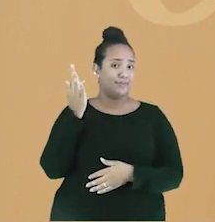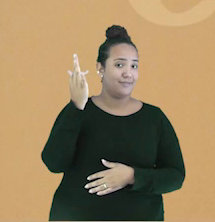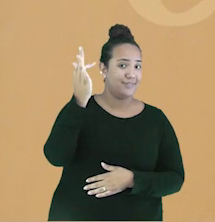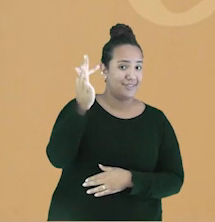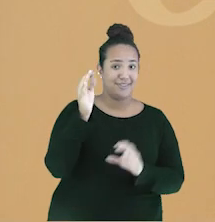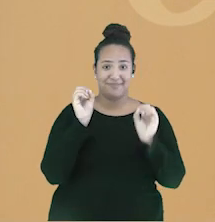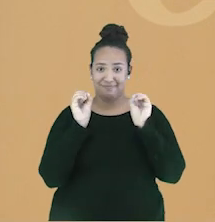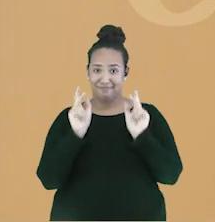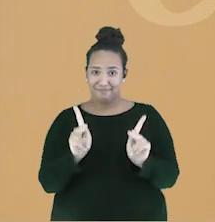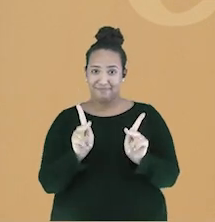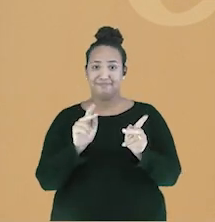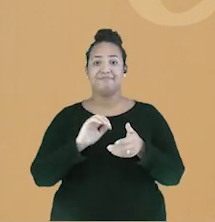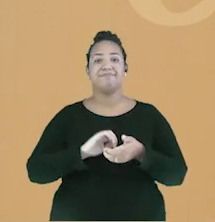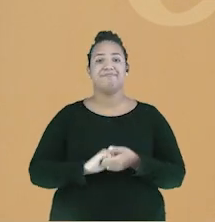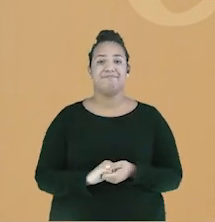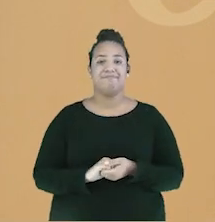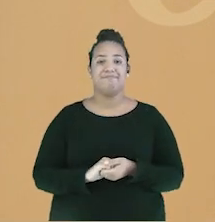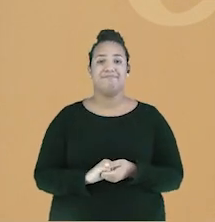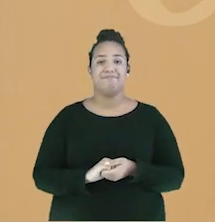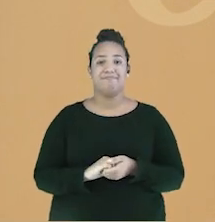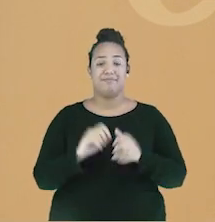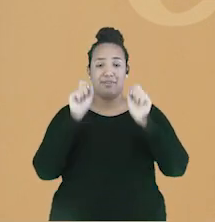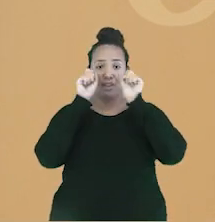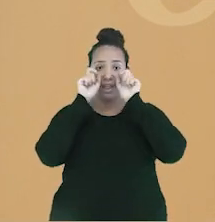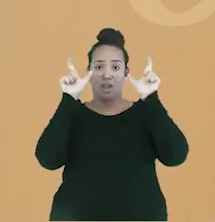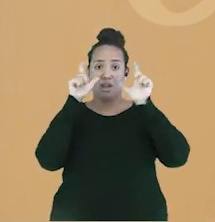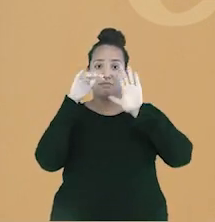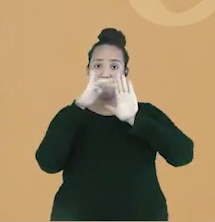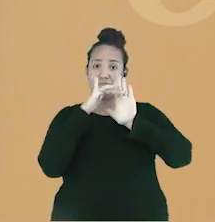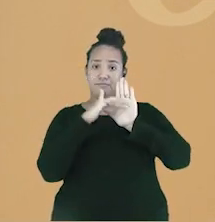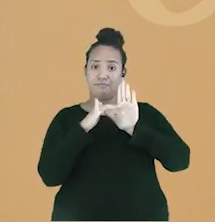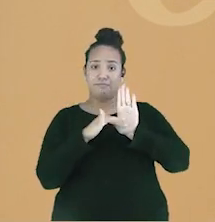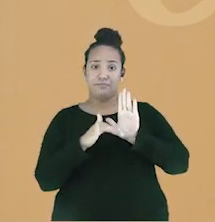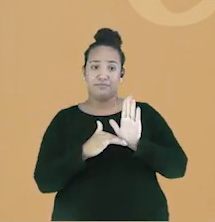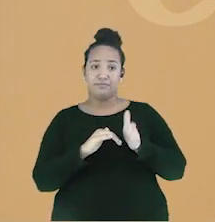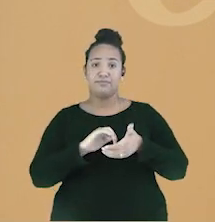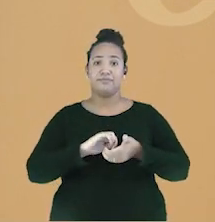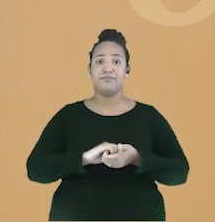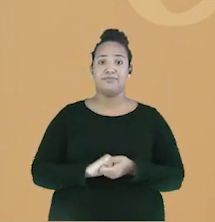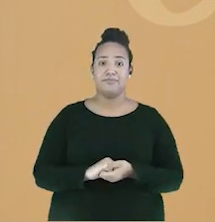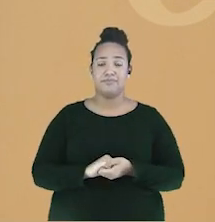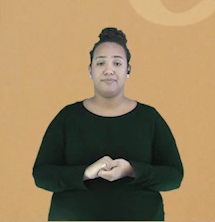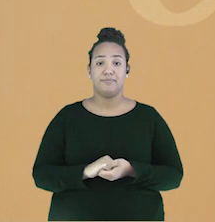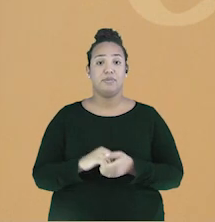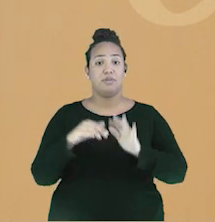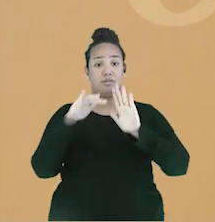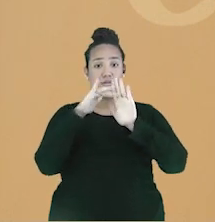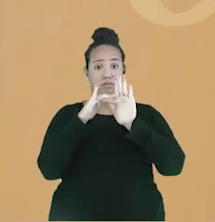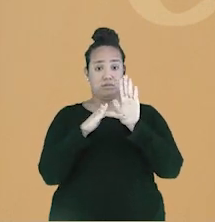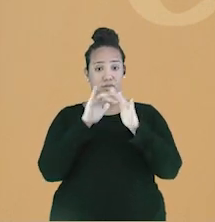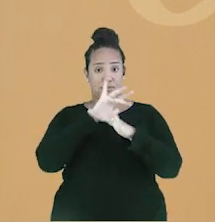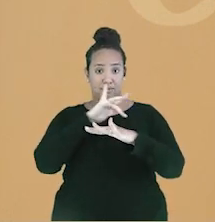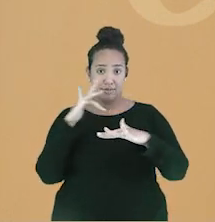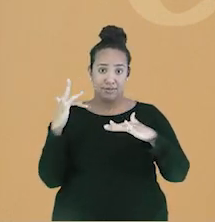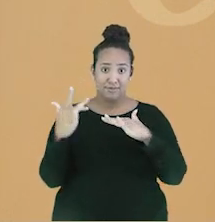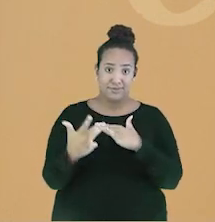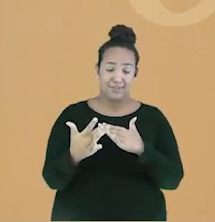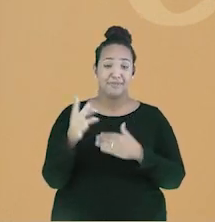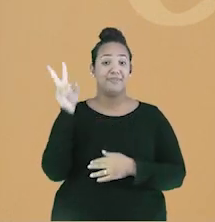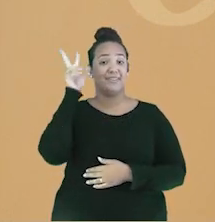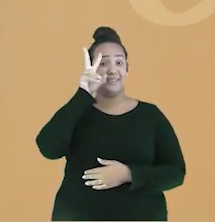com você. Continue ligadinho aqui no nosso canal, nos acompanhe pelas redes sociais, fique bem e